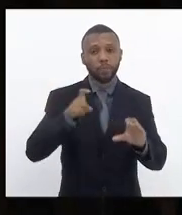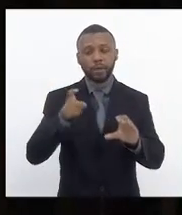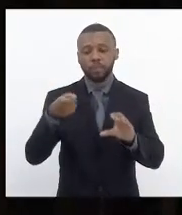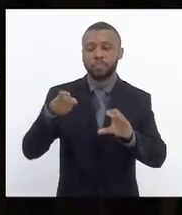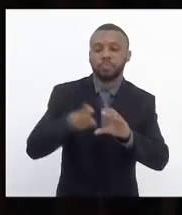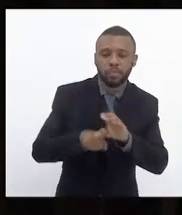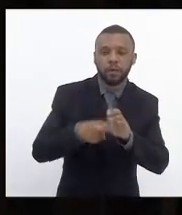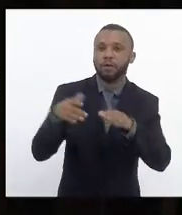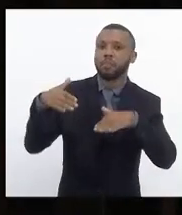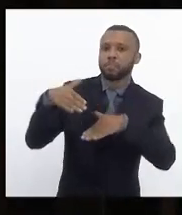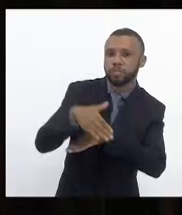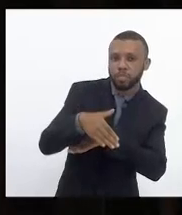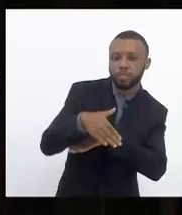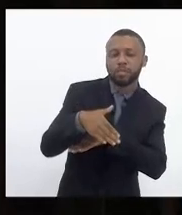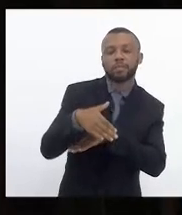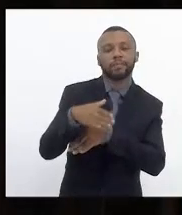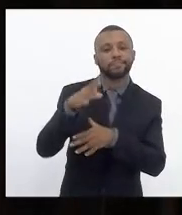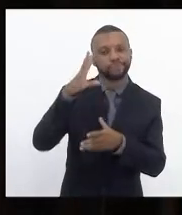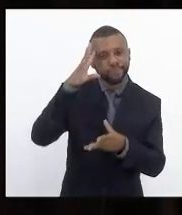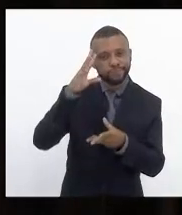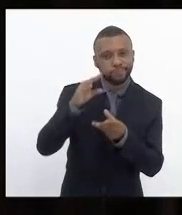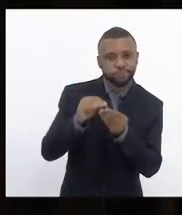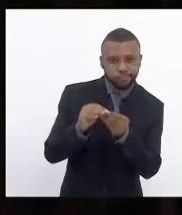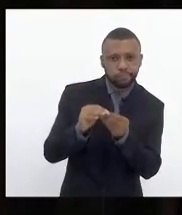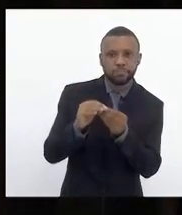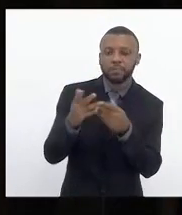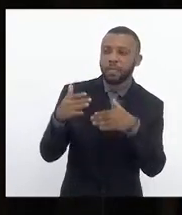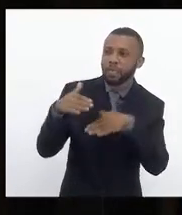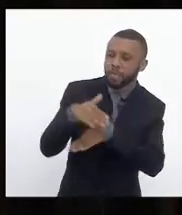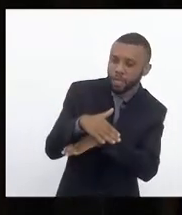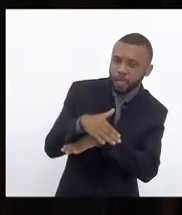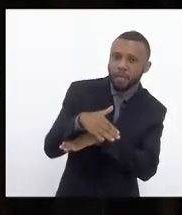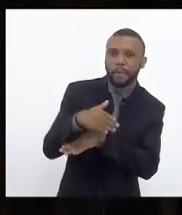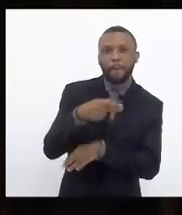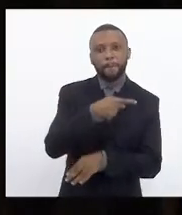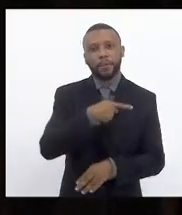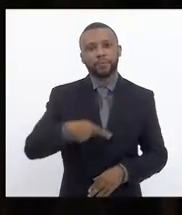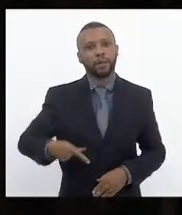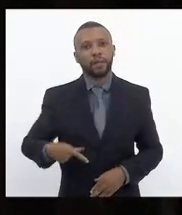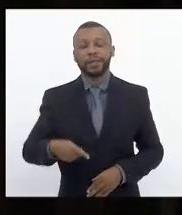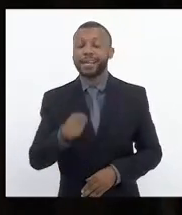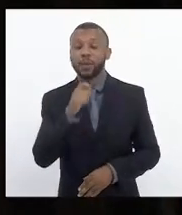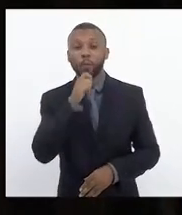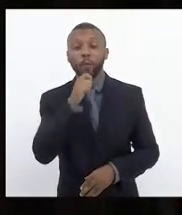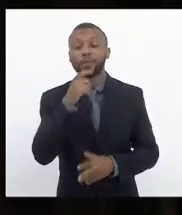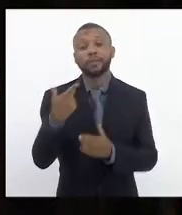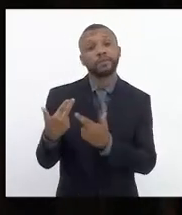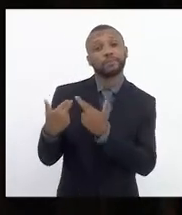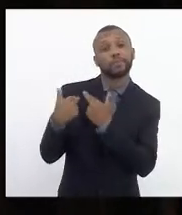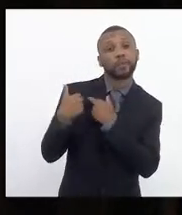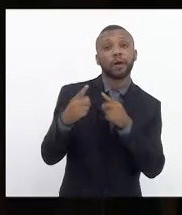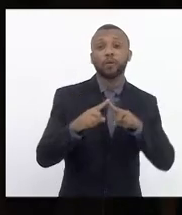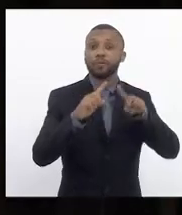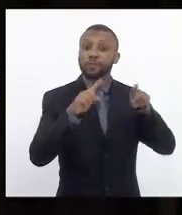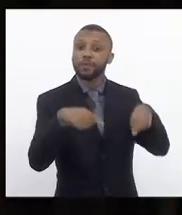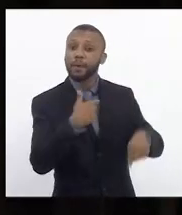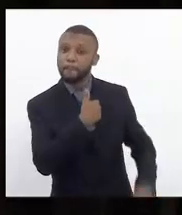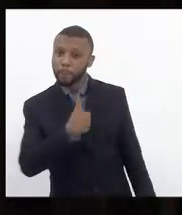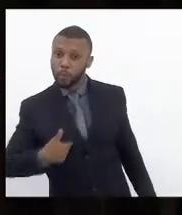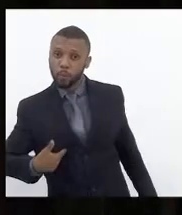é ajoelhar para o Presidente da República que não tem responsabilidade com o funcionalismo público